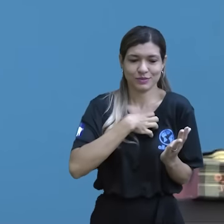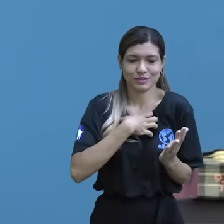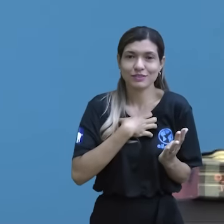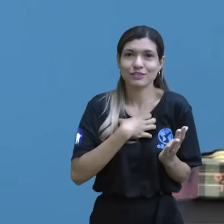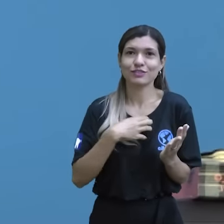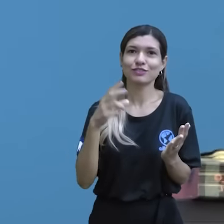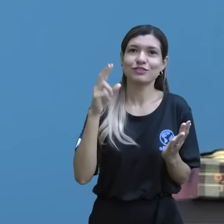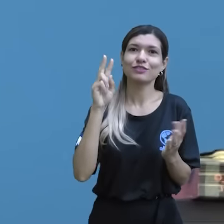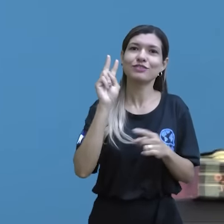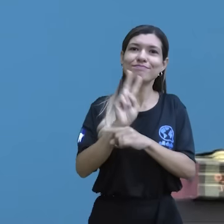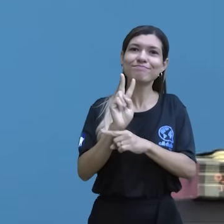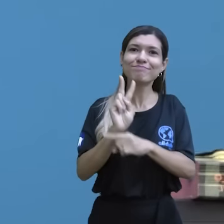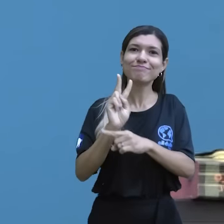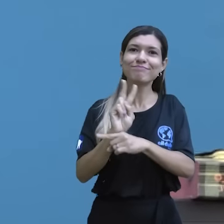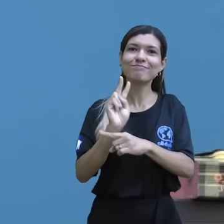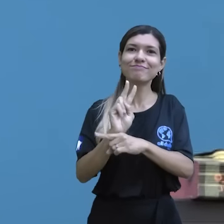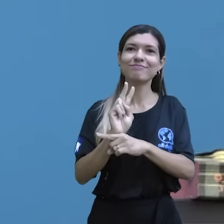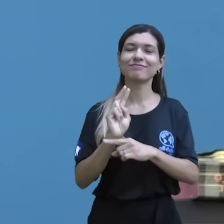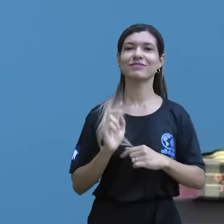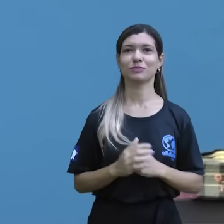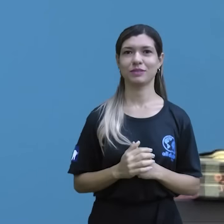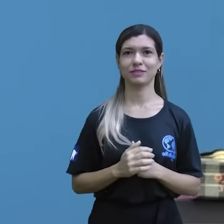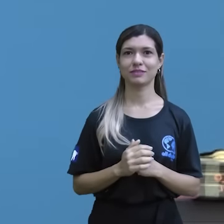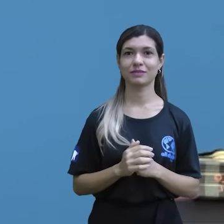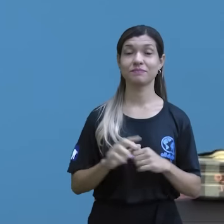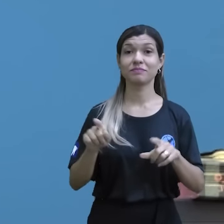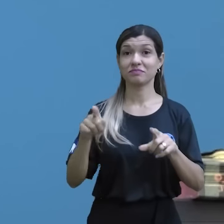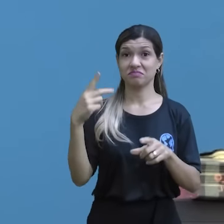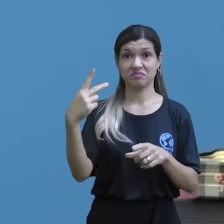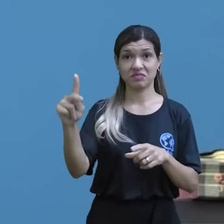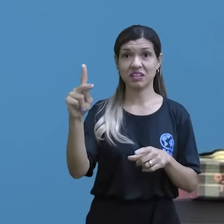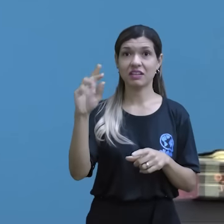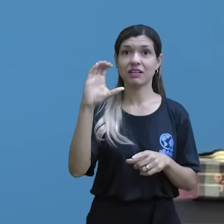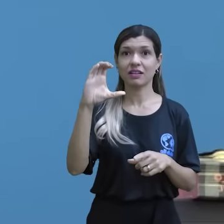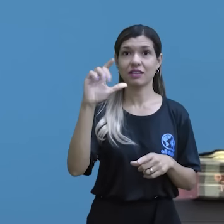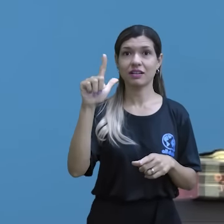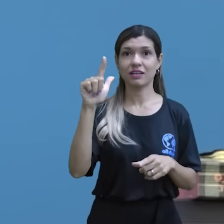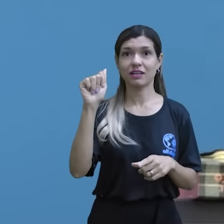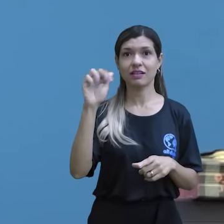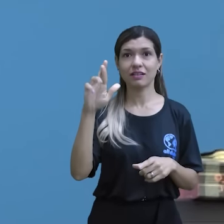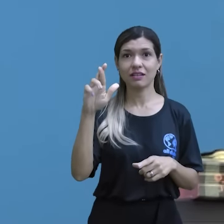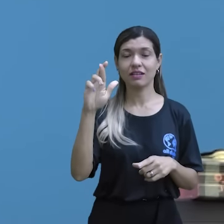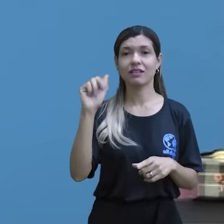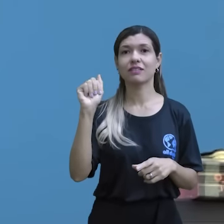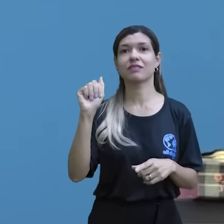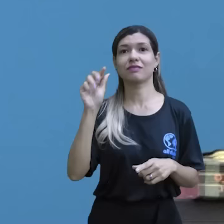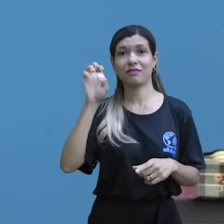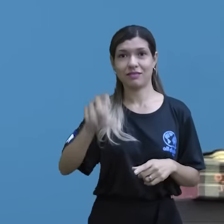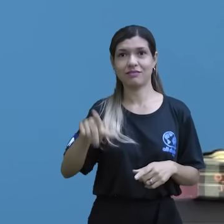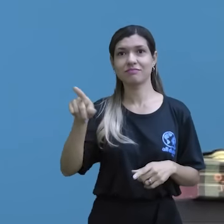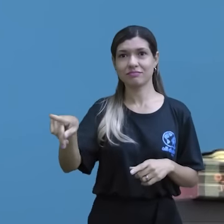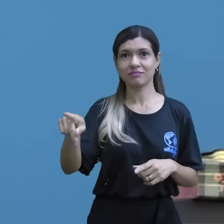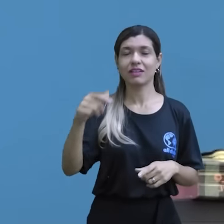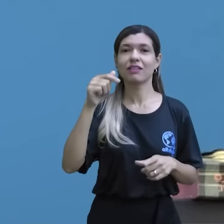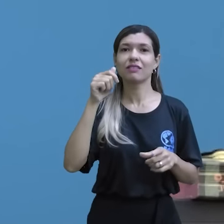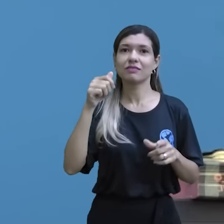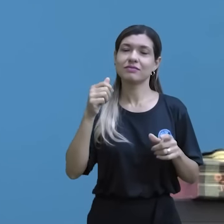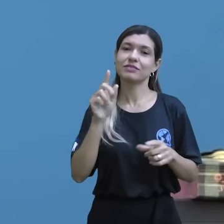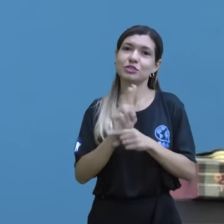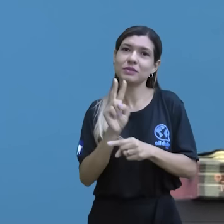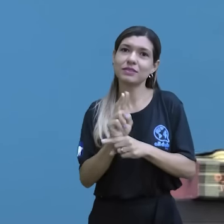Joaquim, a mãe de Clara, que só tinham um problema. Quererem preservar a Clara